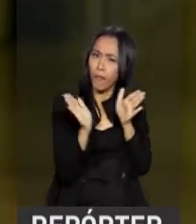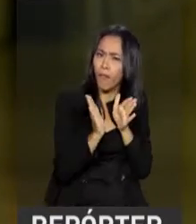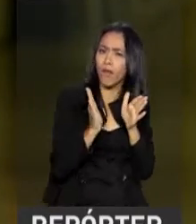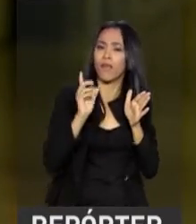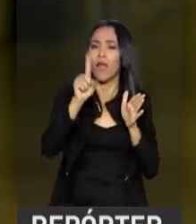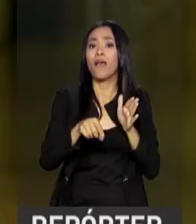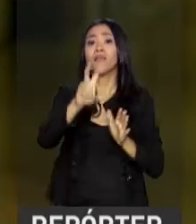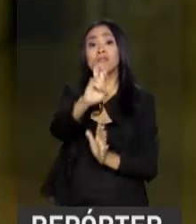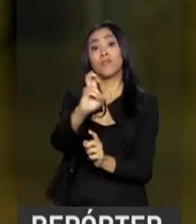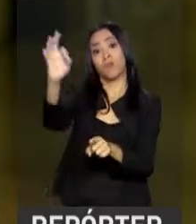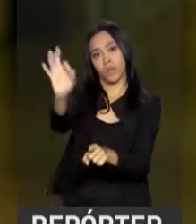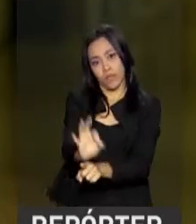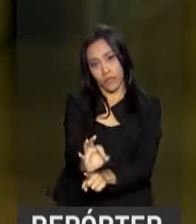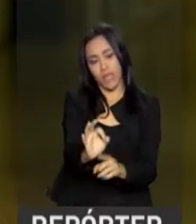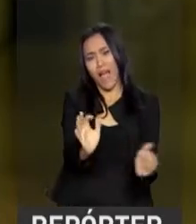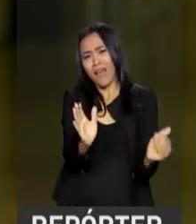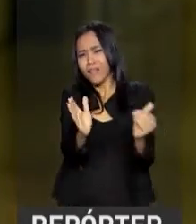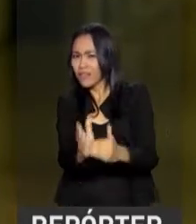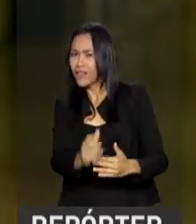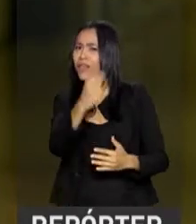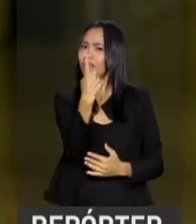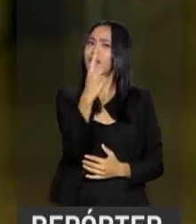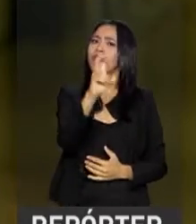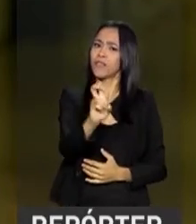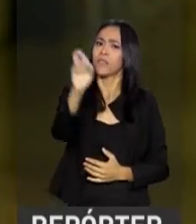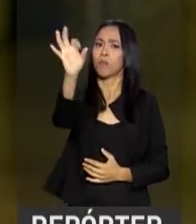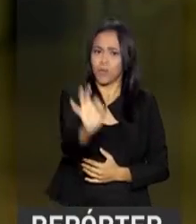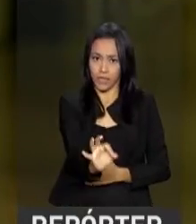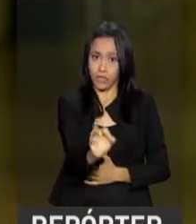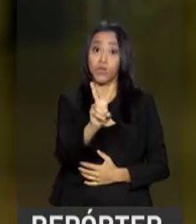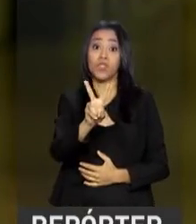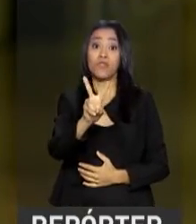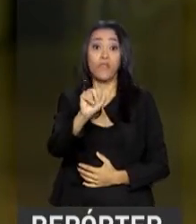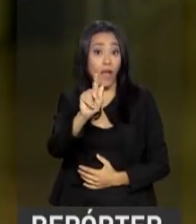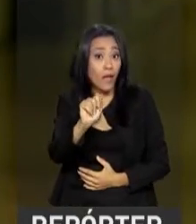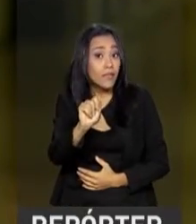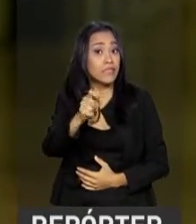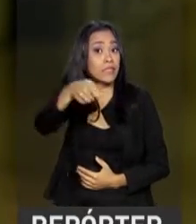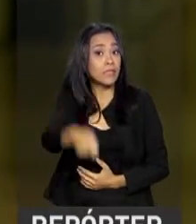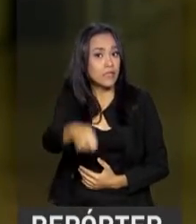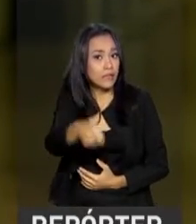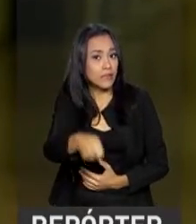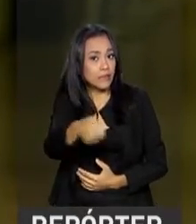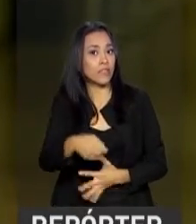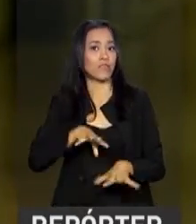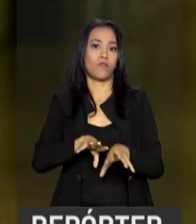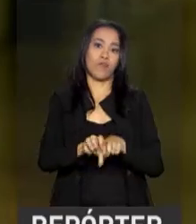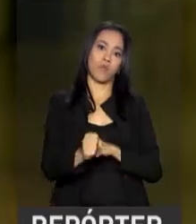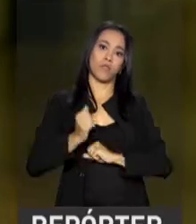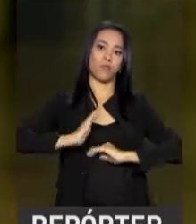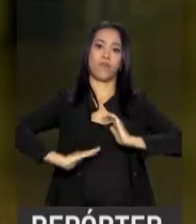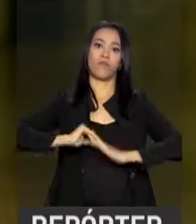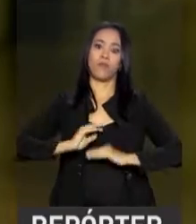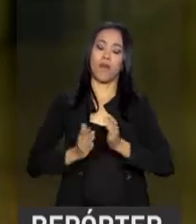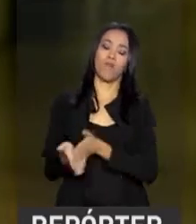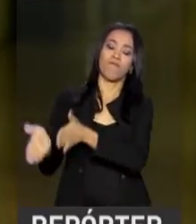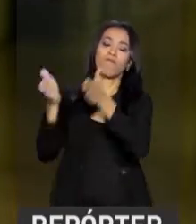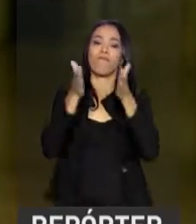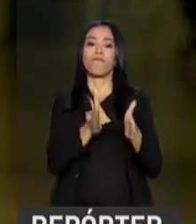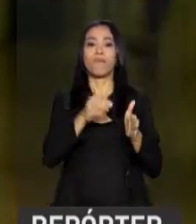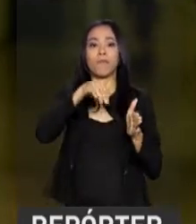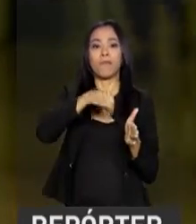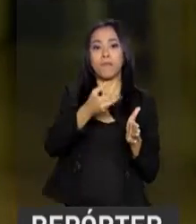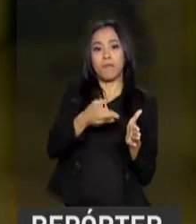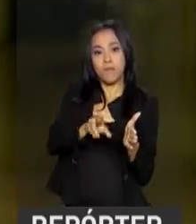5% e no máximo 15% de vagas que exijam formação profissional já para as micro e pequenas